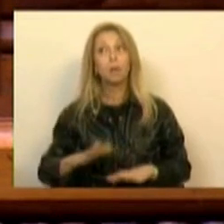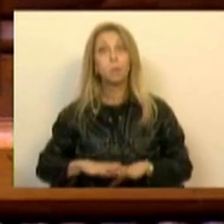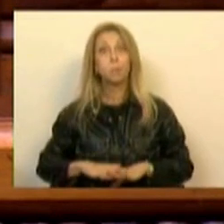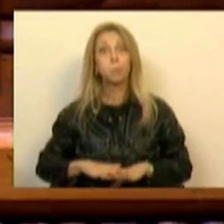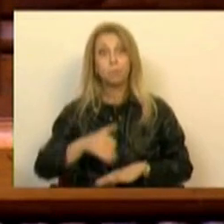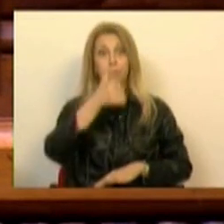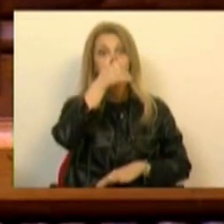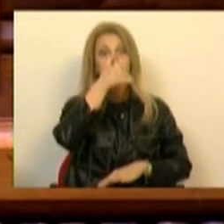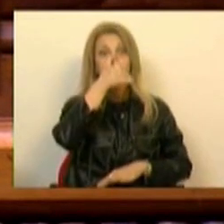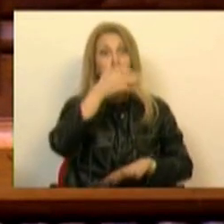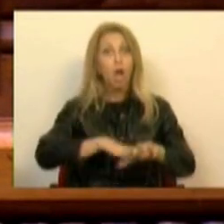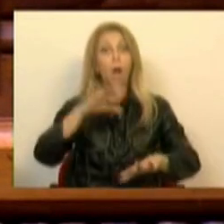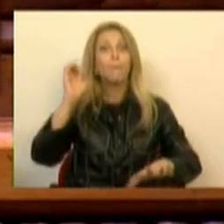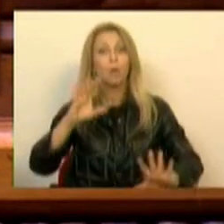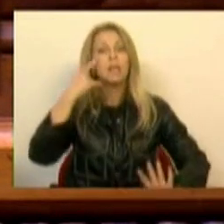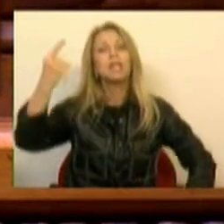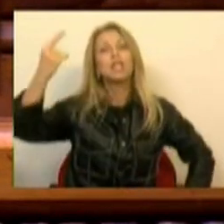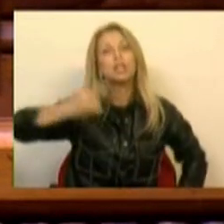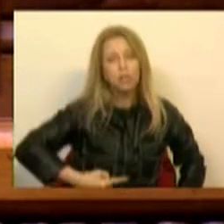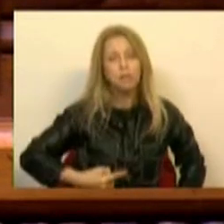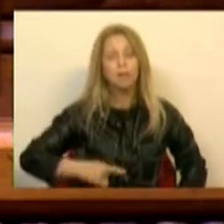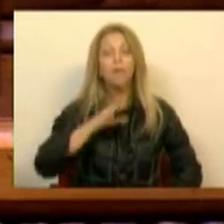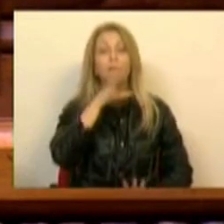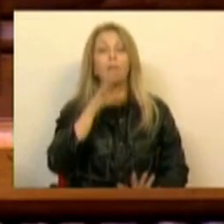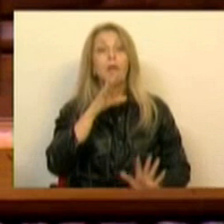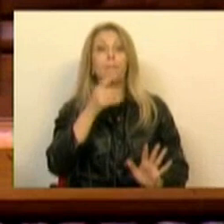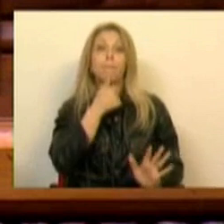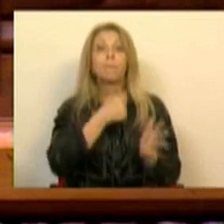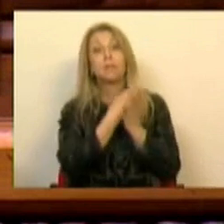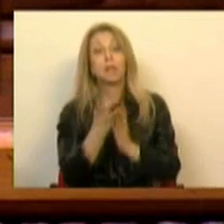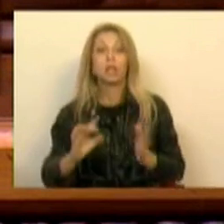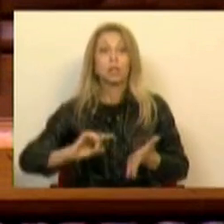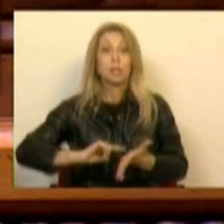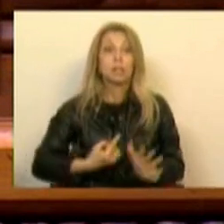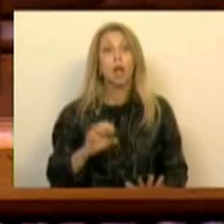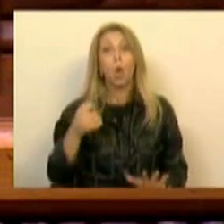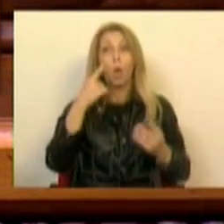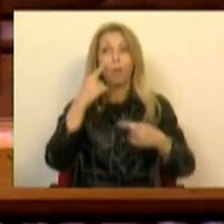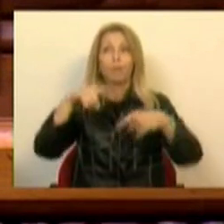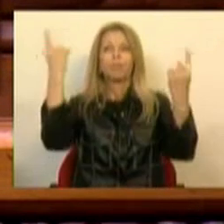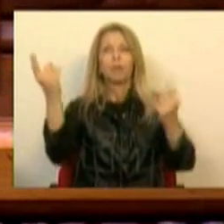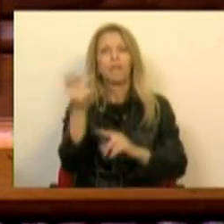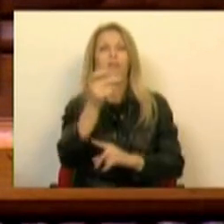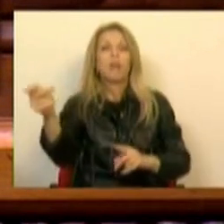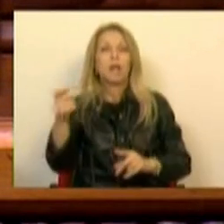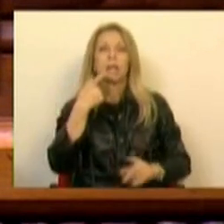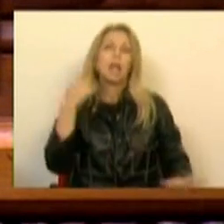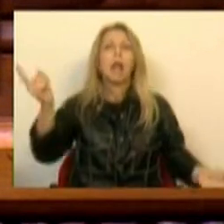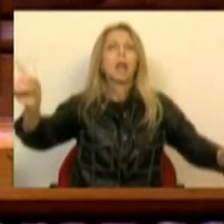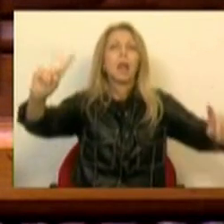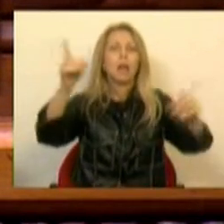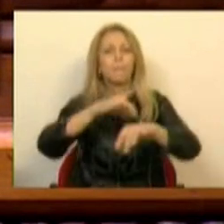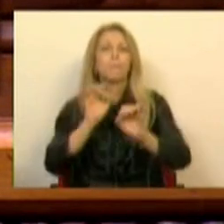à exigência das medidas necessárias ou mesmo assumiu frases negacionistas da